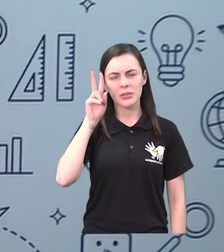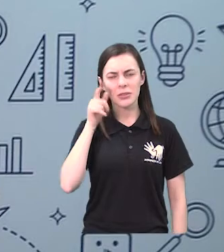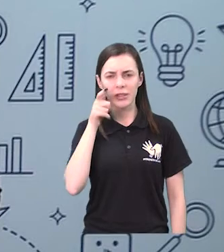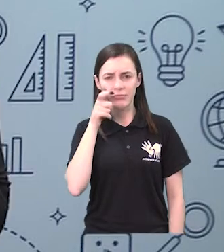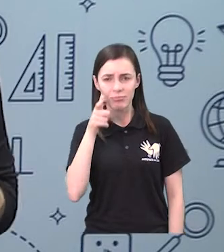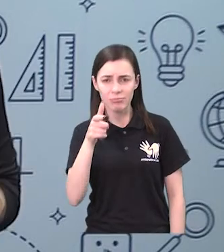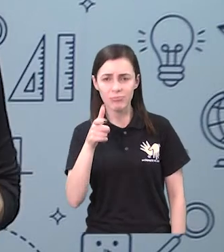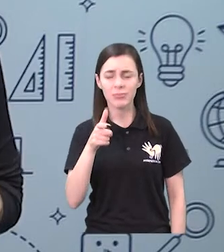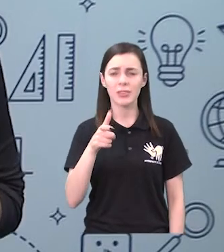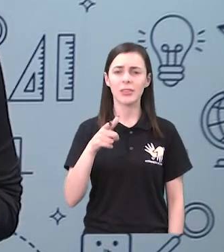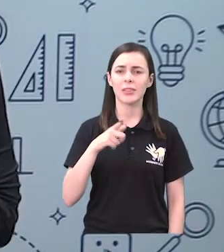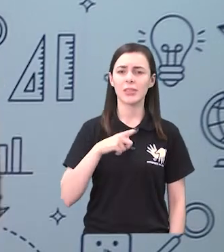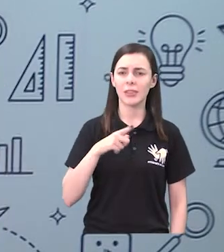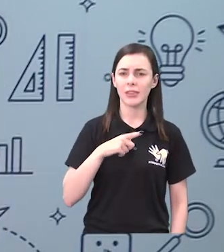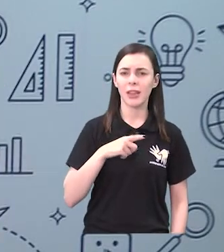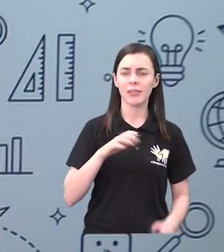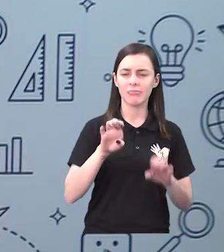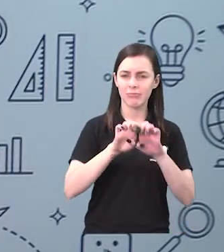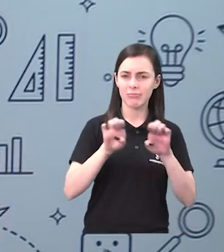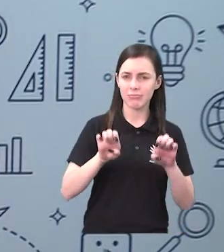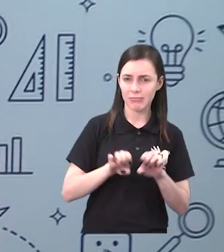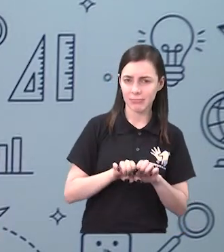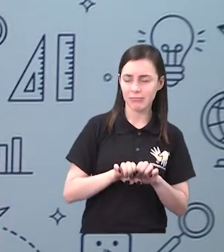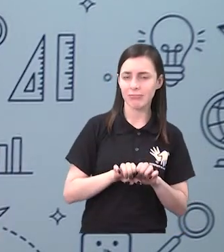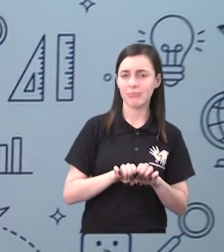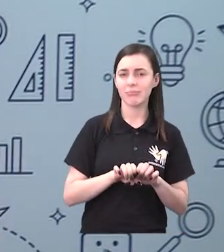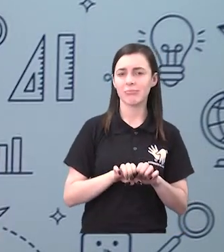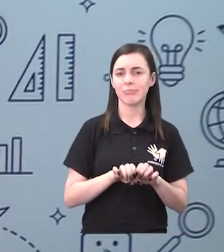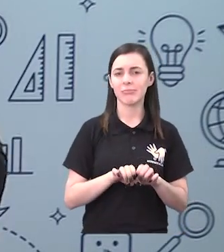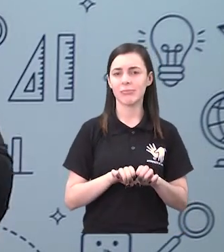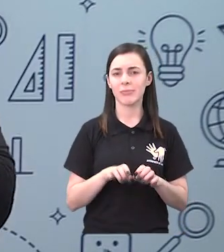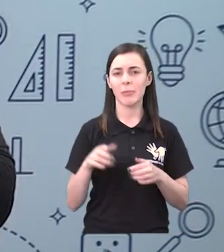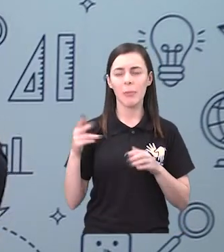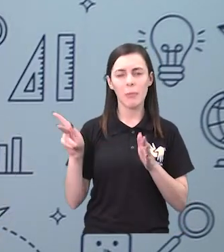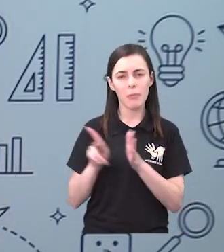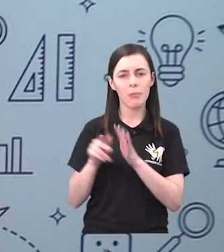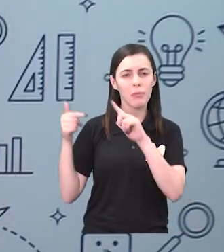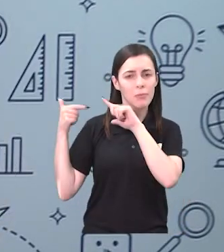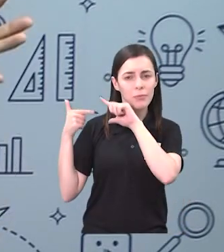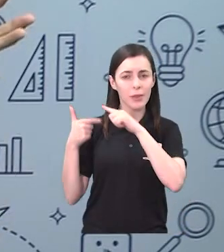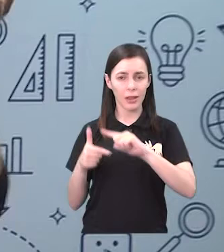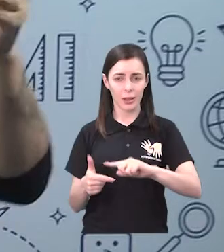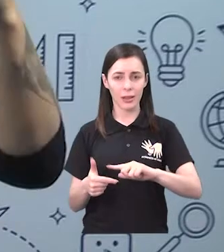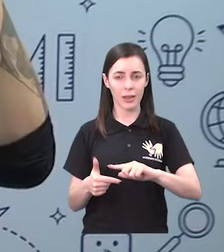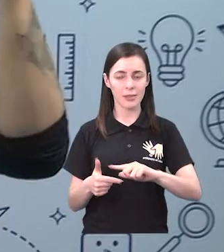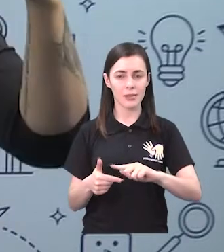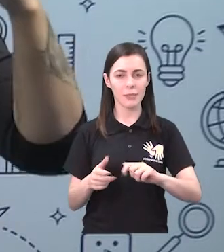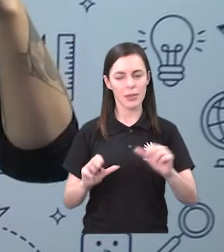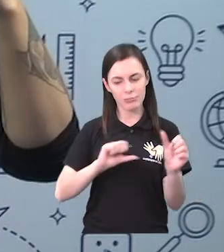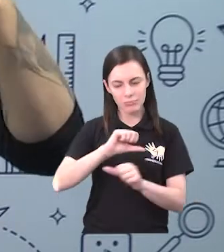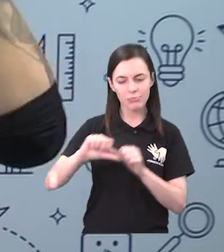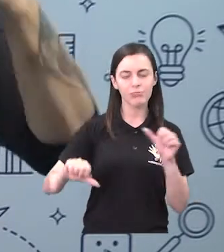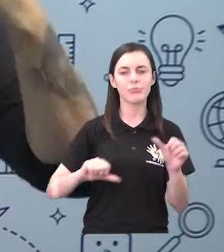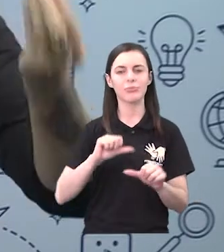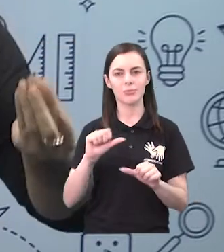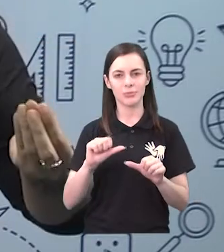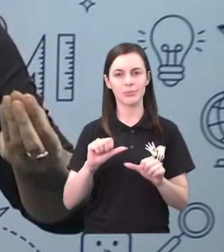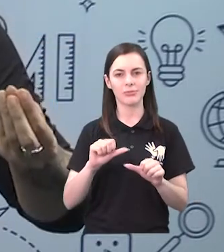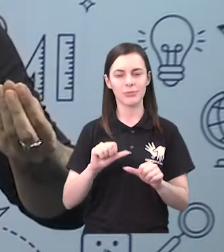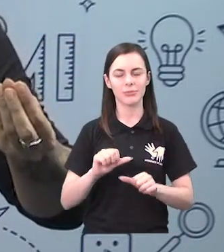histórias bastante interessantes que seguem essa estrutura da clássica e acaba